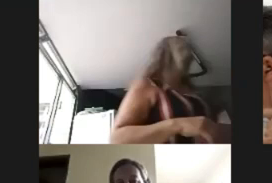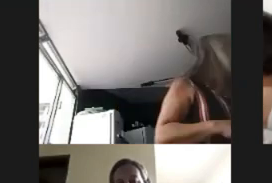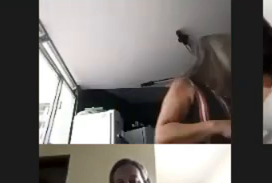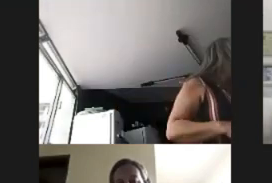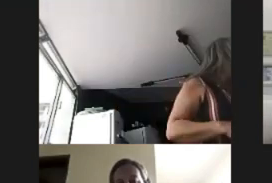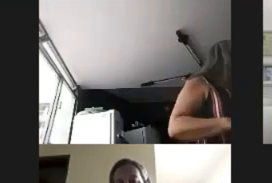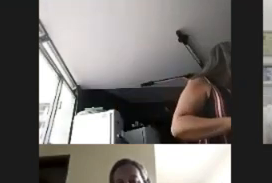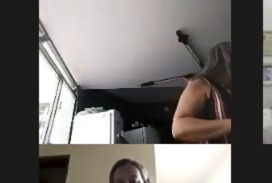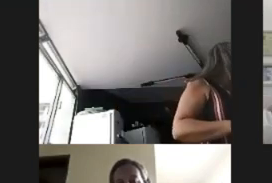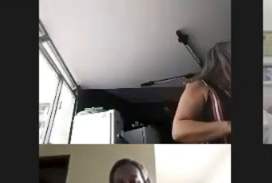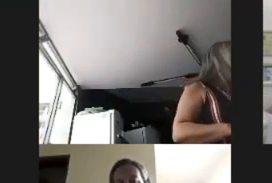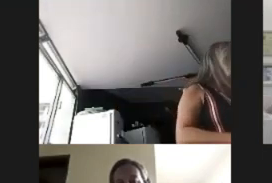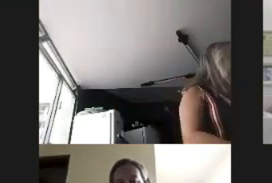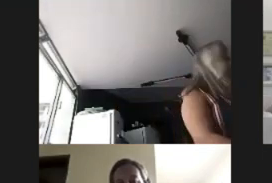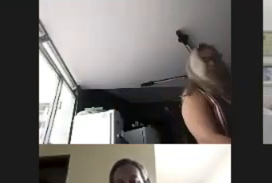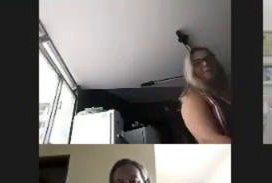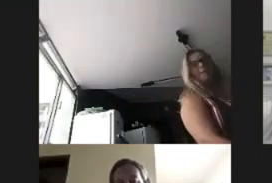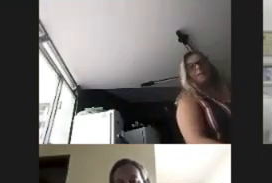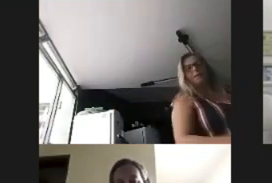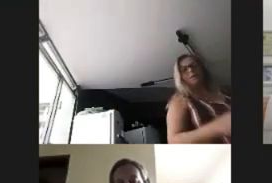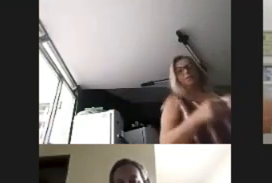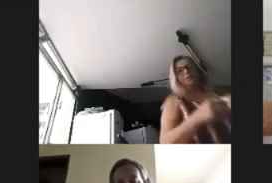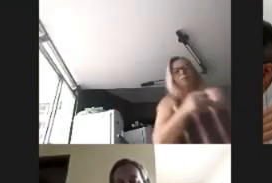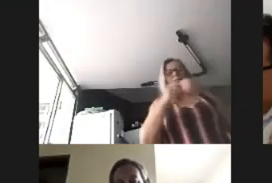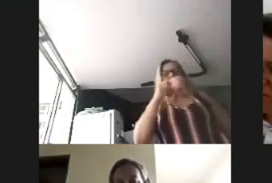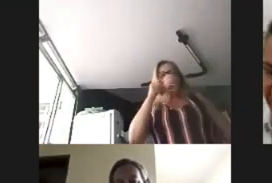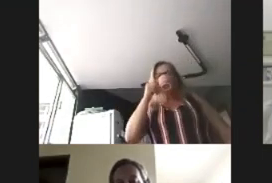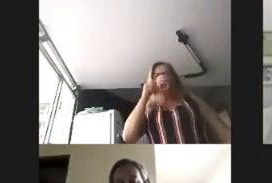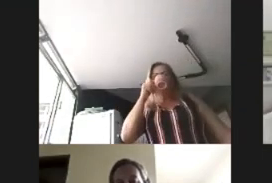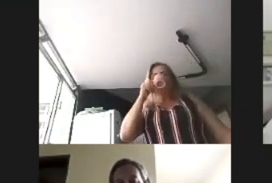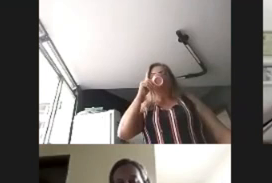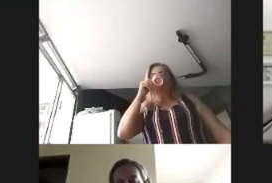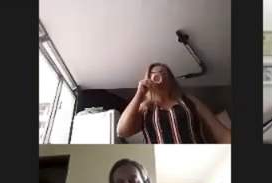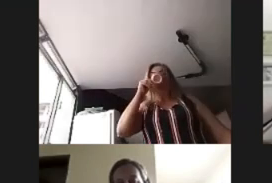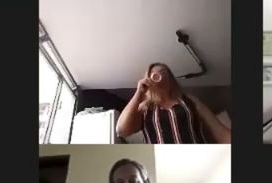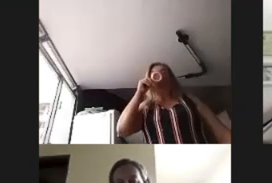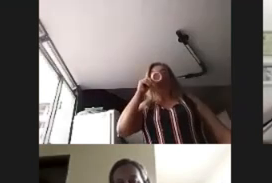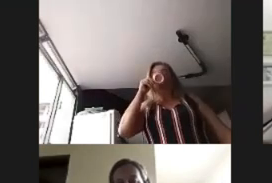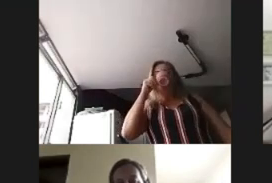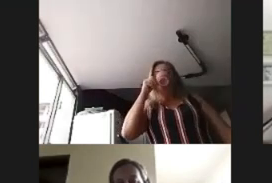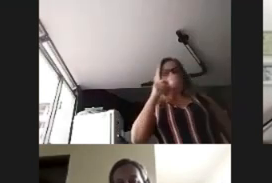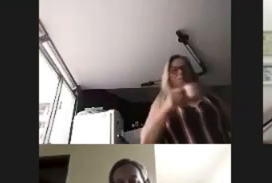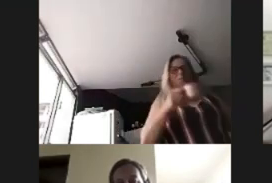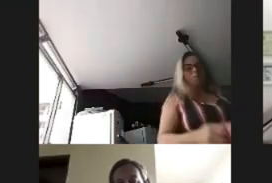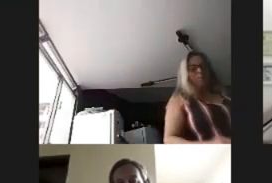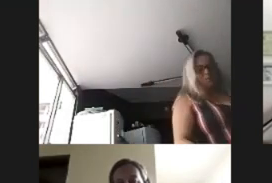celular. Manda um oi para mim no celular, aí tô te. eu acho nossa conversa. Só